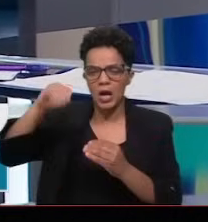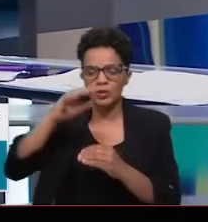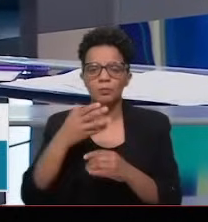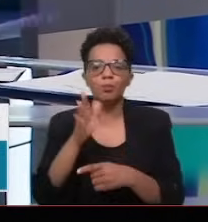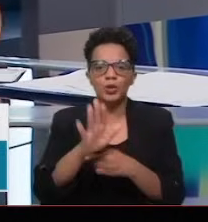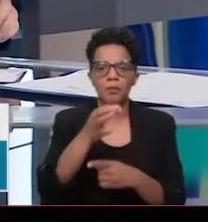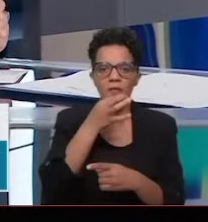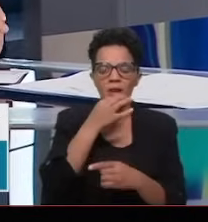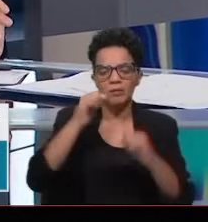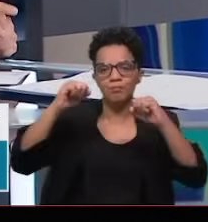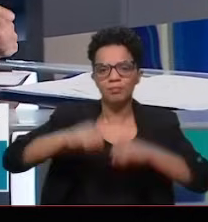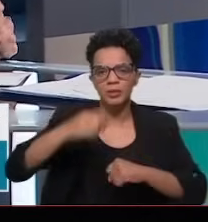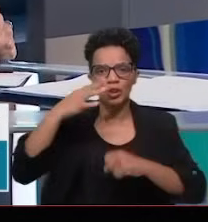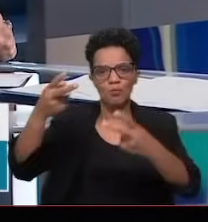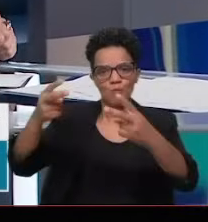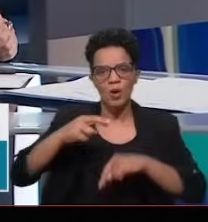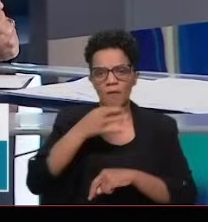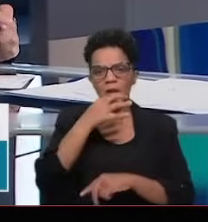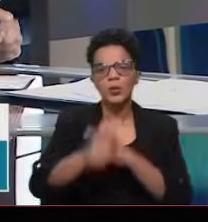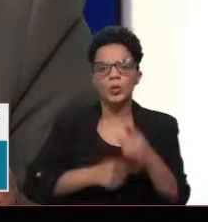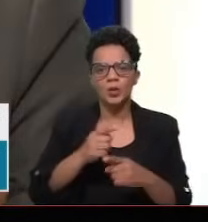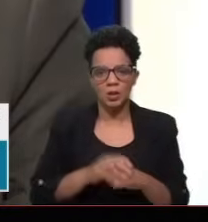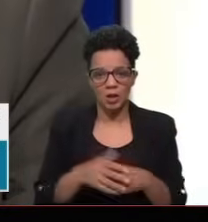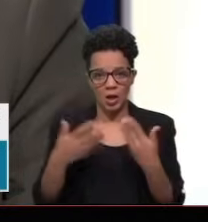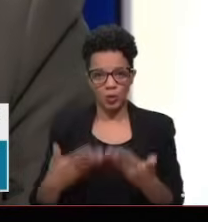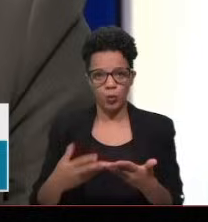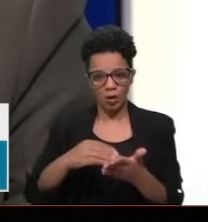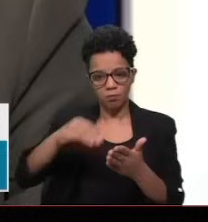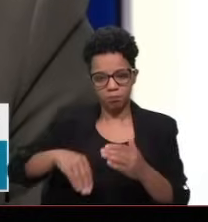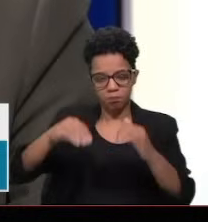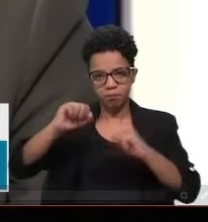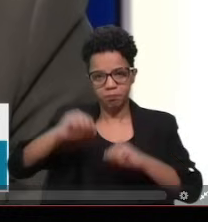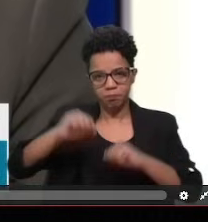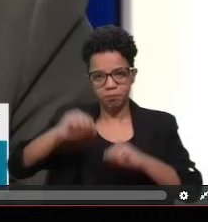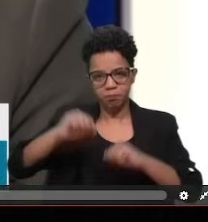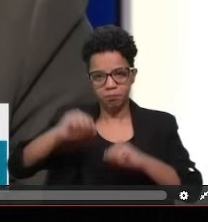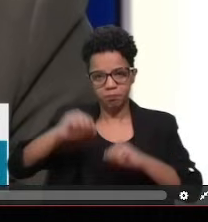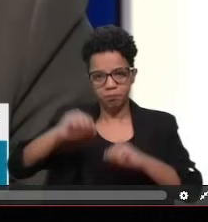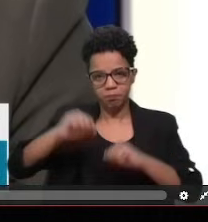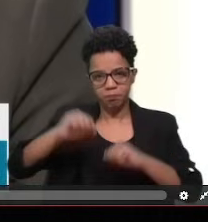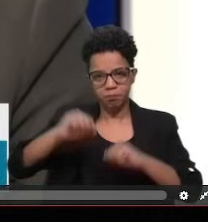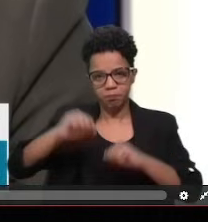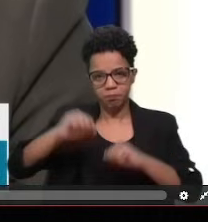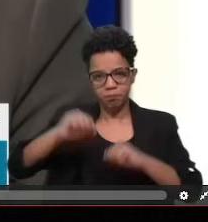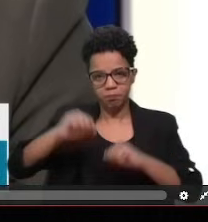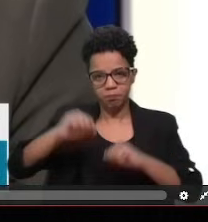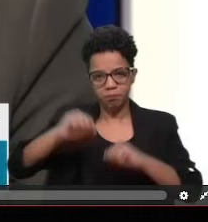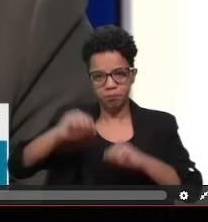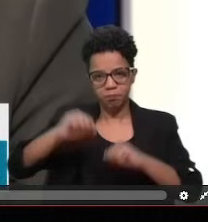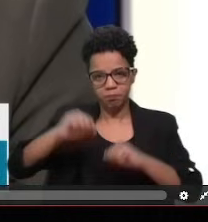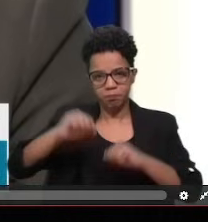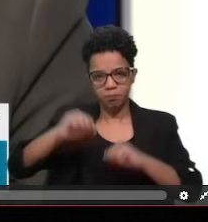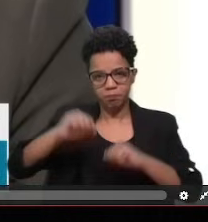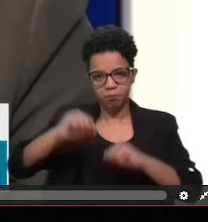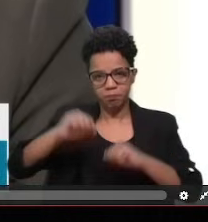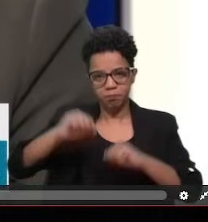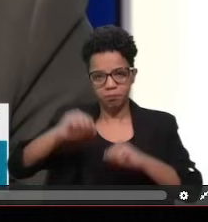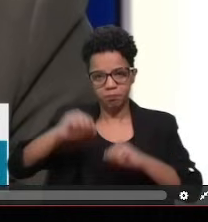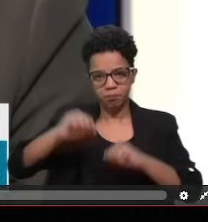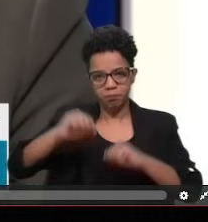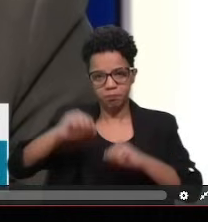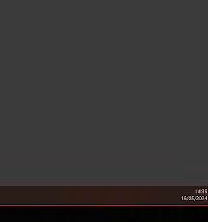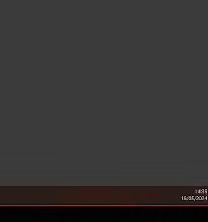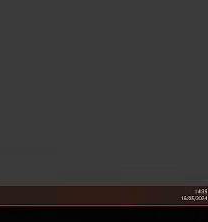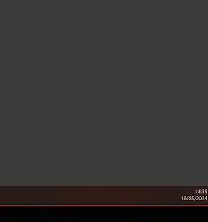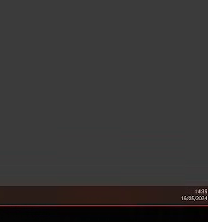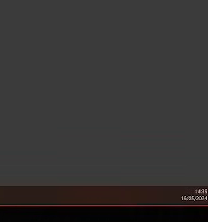exemplo do pacto das migrações estamos a falar que o atual pacto pode afetar inclusive os P bagar eu abri o outro link mas não me tá a abrir aquilo que vocês estão a dizer eu abri o link do